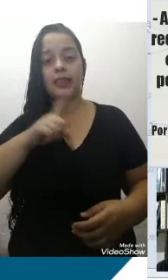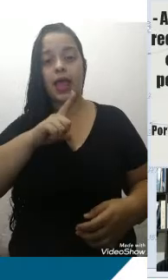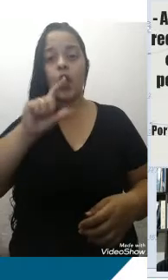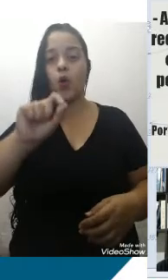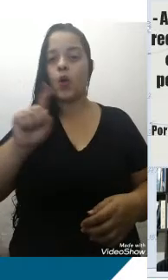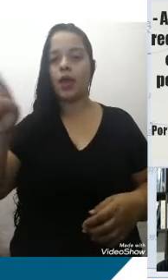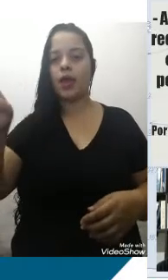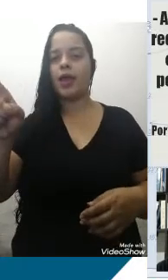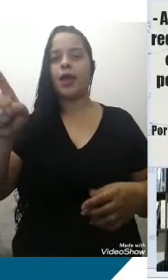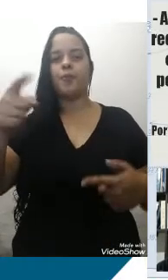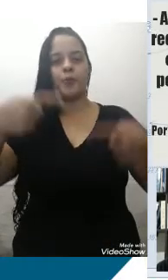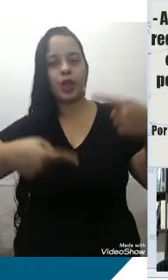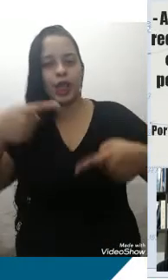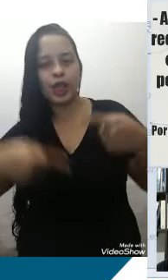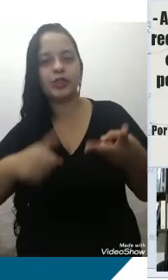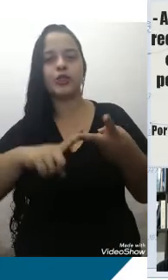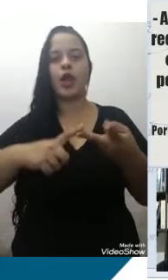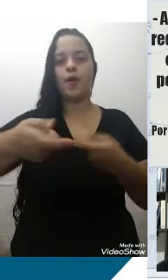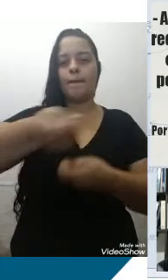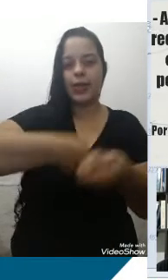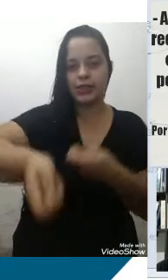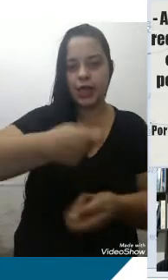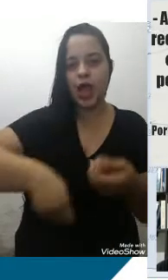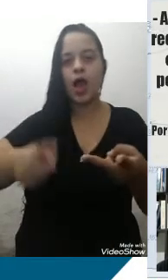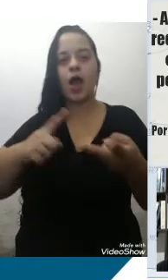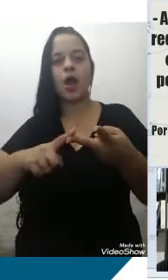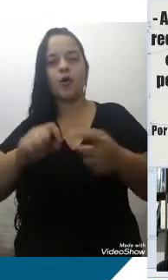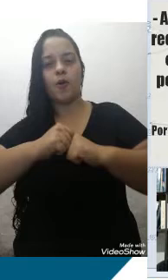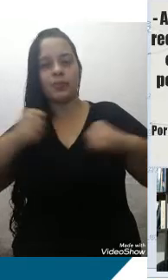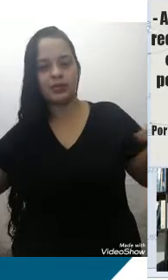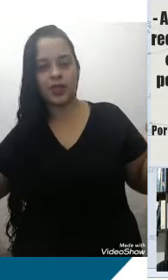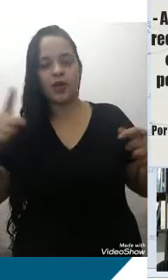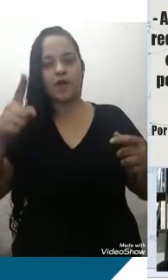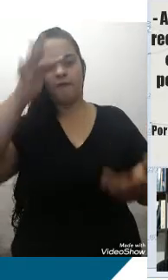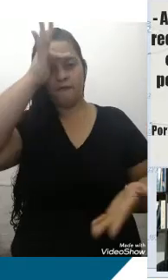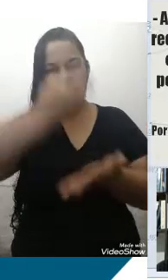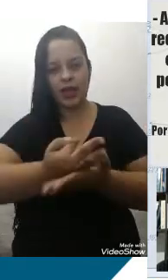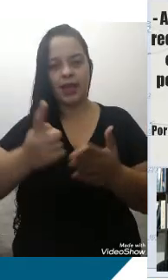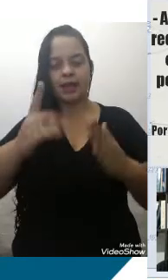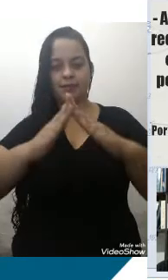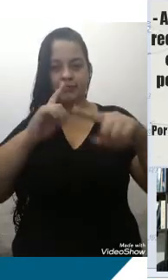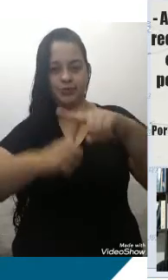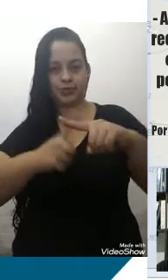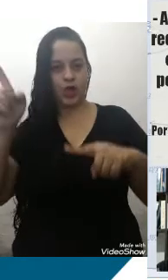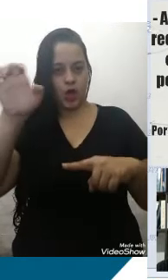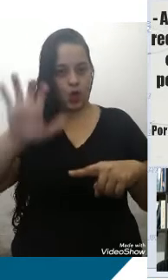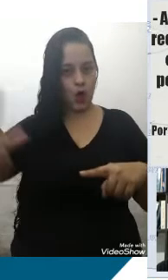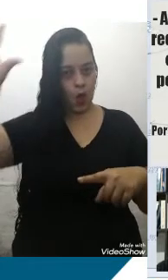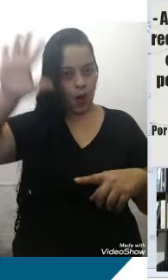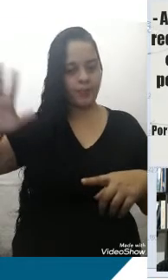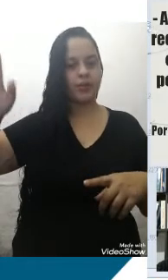gradual das redes políticas, comerciais e expansão da fé cristã promovida pelos europeus no